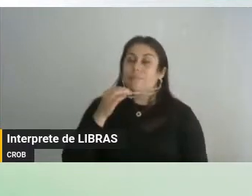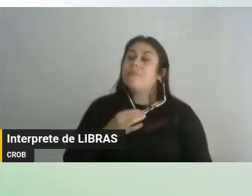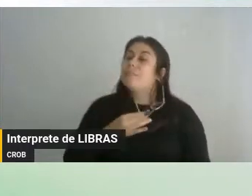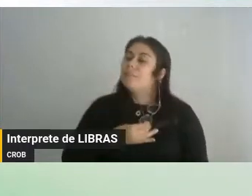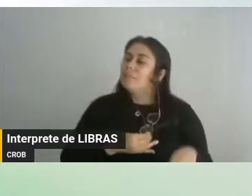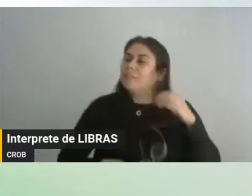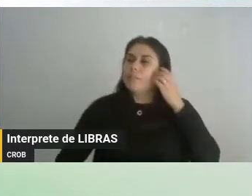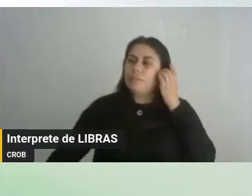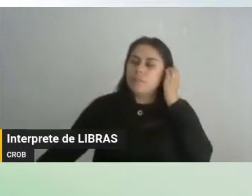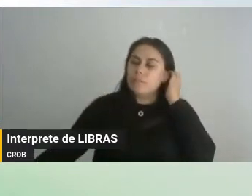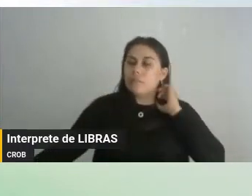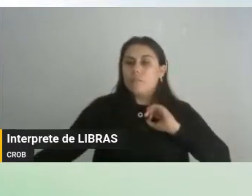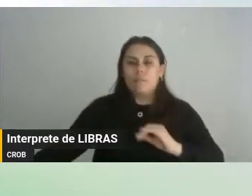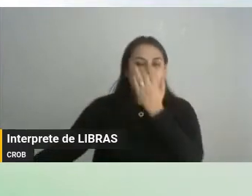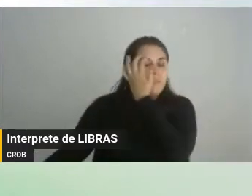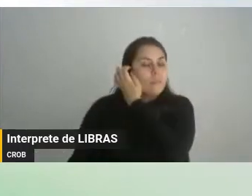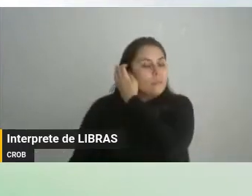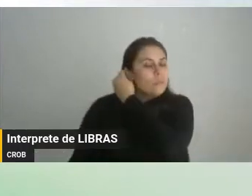Doutora Daniela?